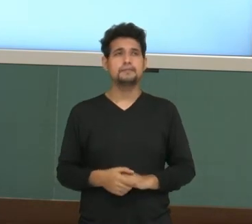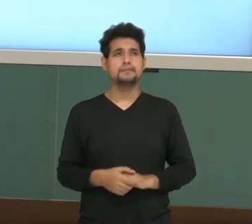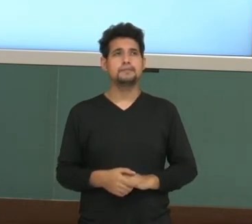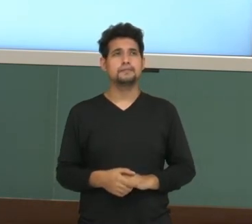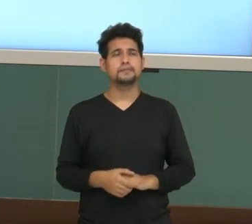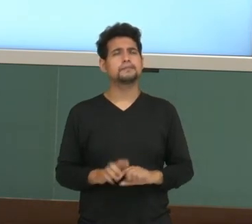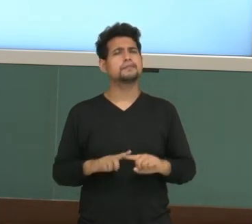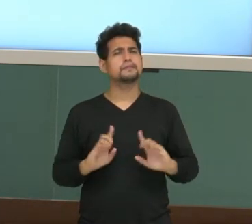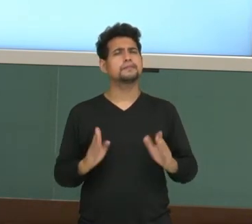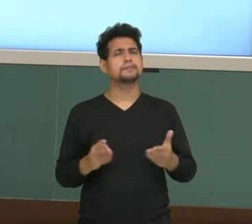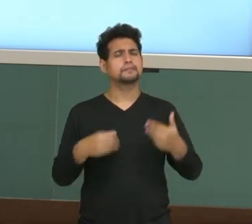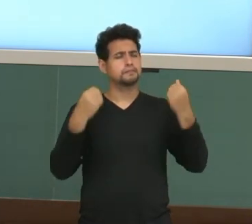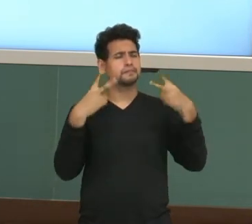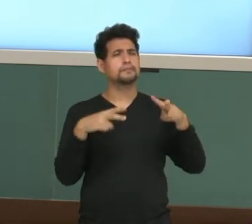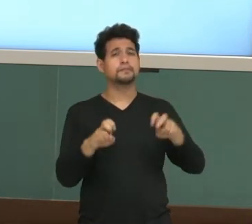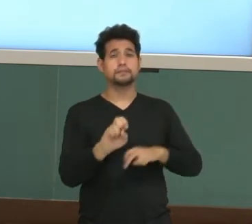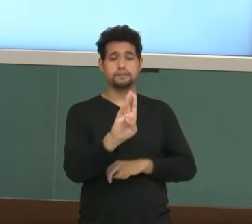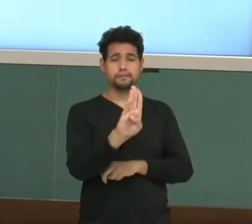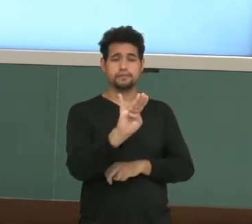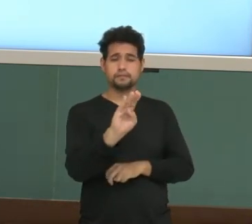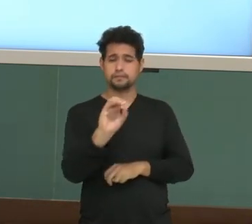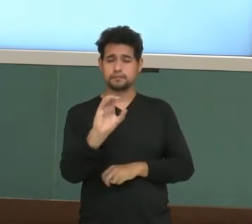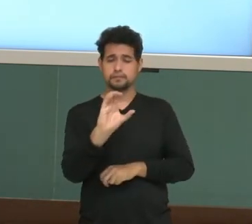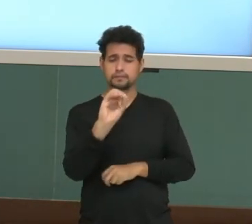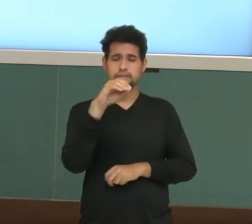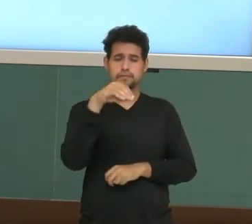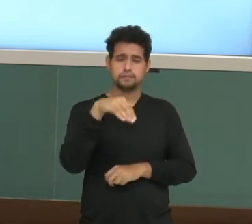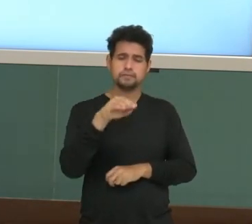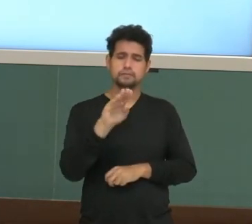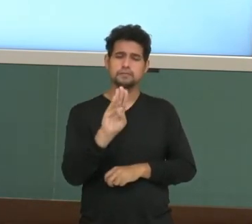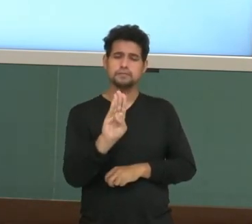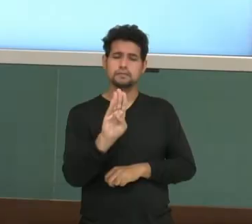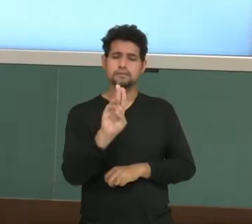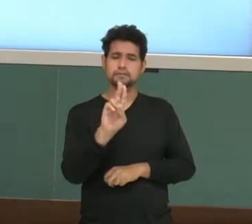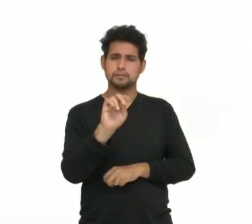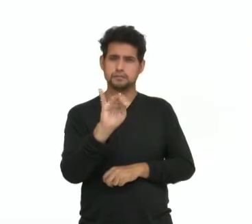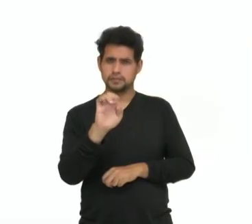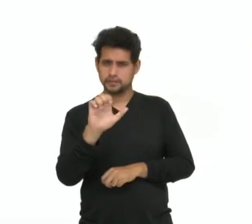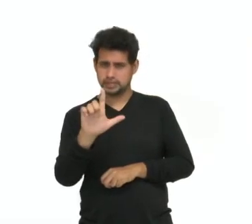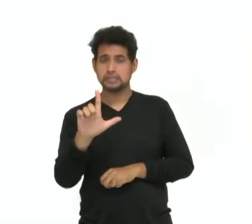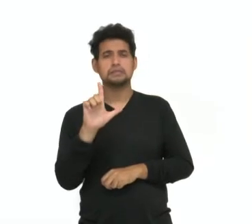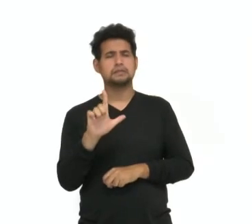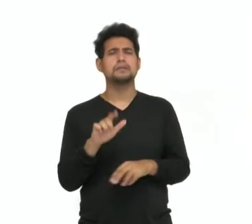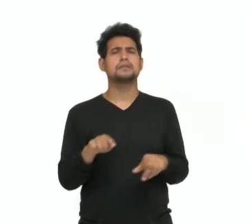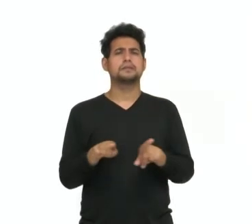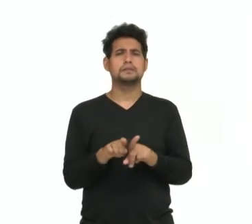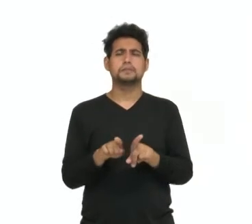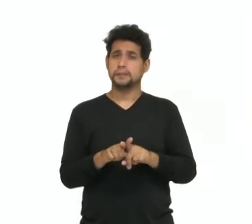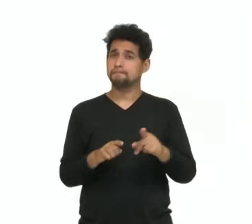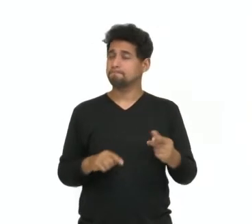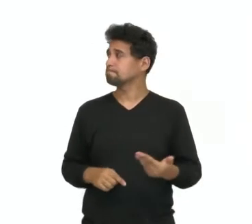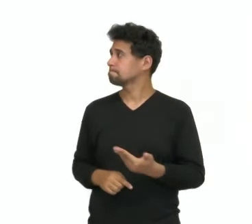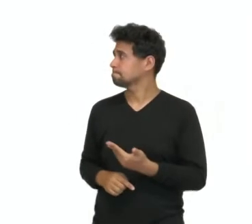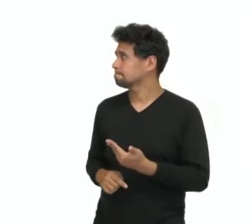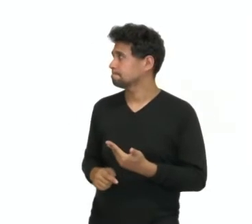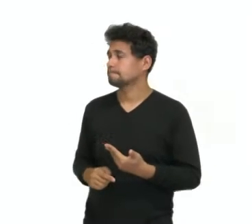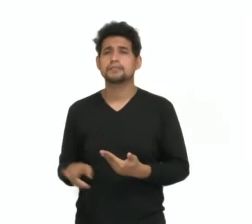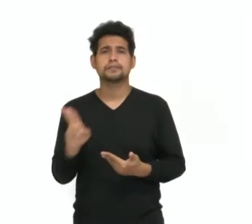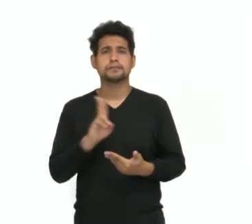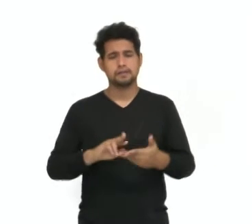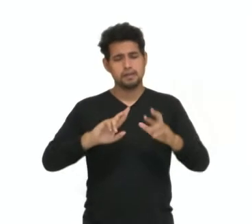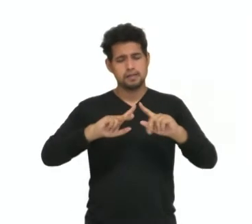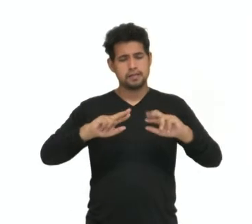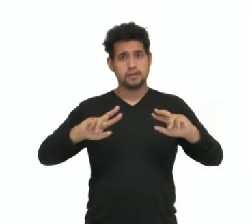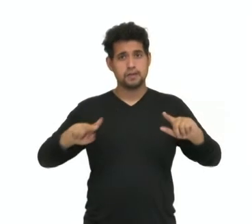termoelétricas. Agora vamos falar dos biocombustíveis, que são combustíveis de origem natural, aqui ó. Recursos